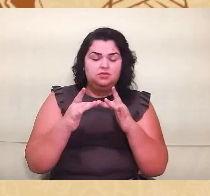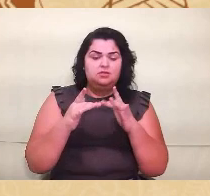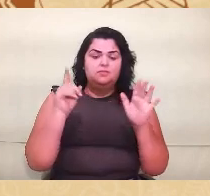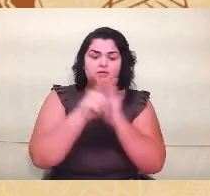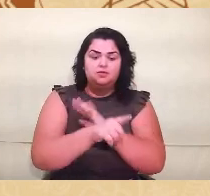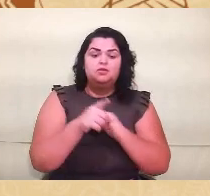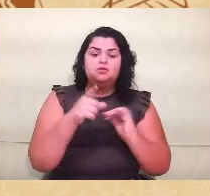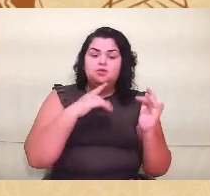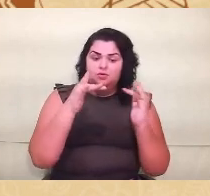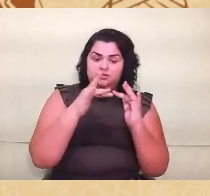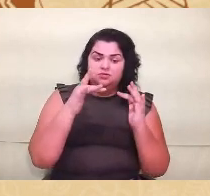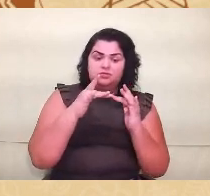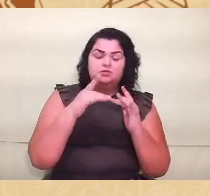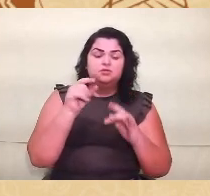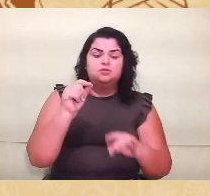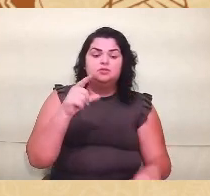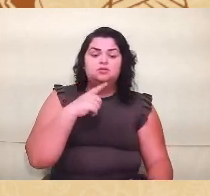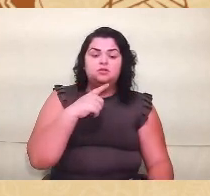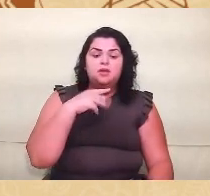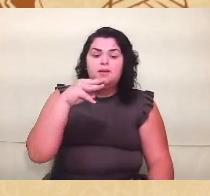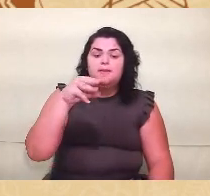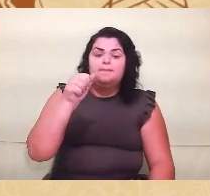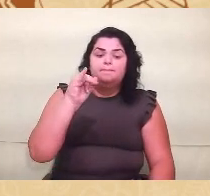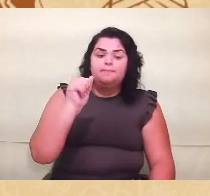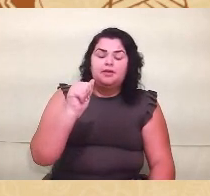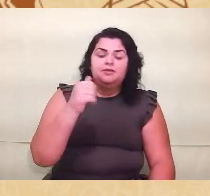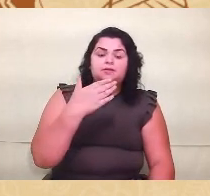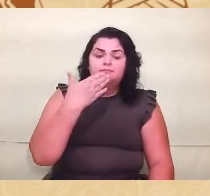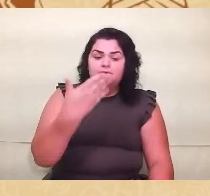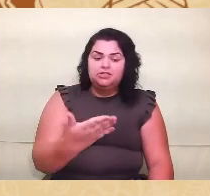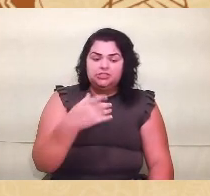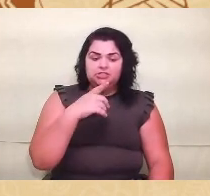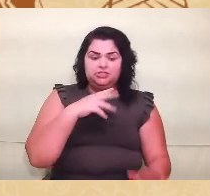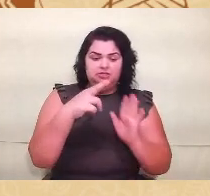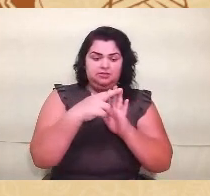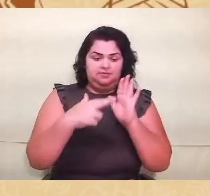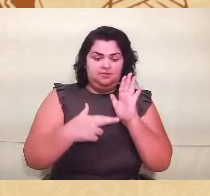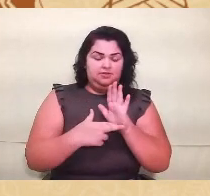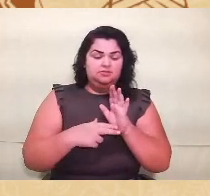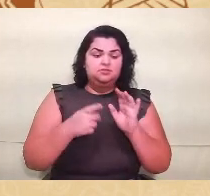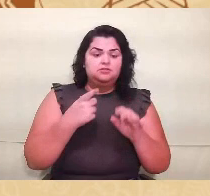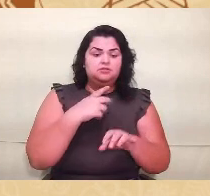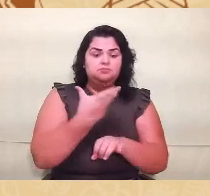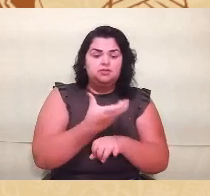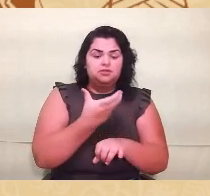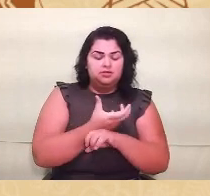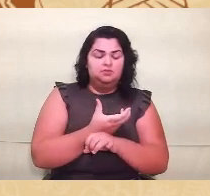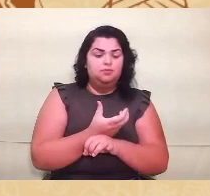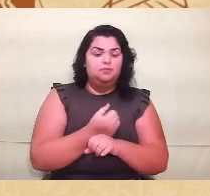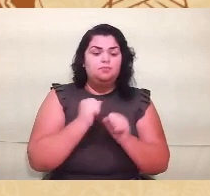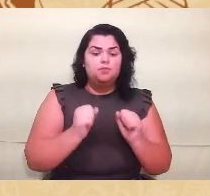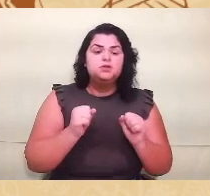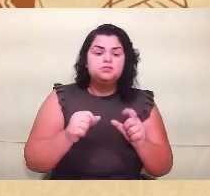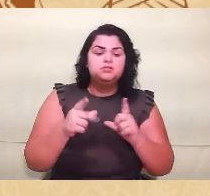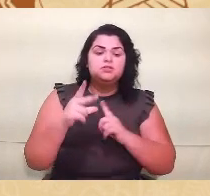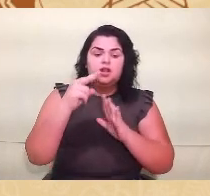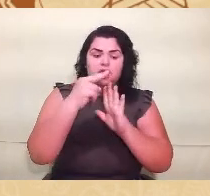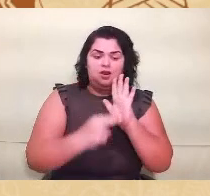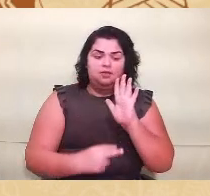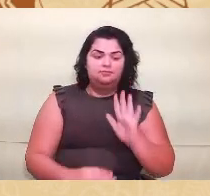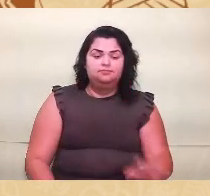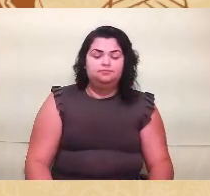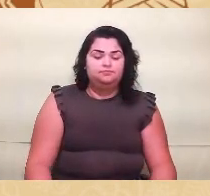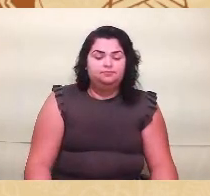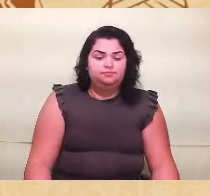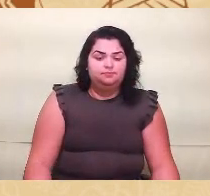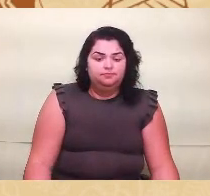conciliação seria, e a Maia pede referência, algum material para que ela possa ler. Ler sobre isso,